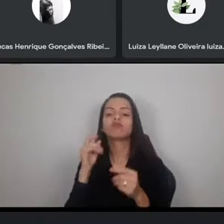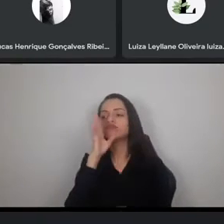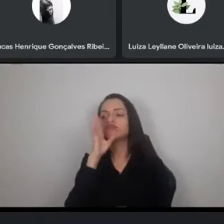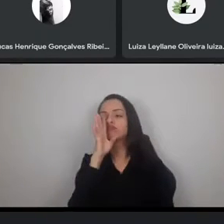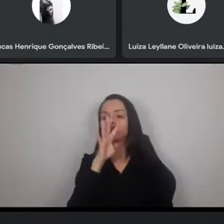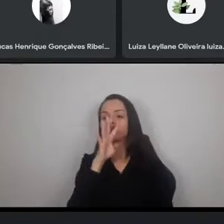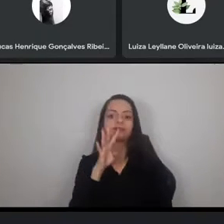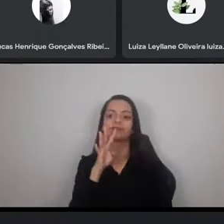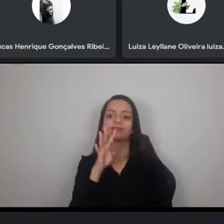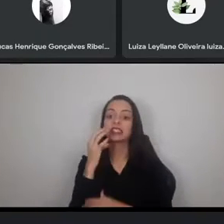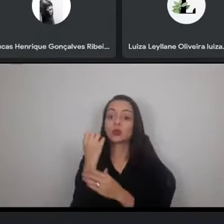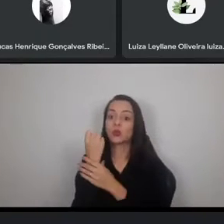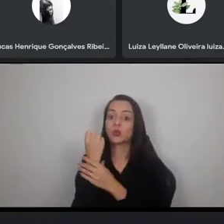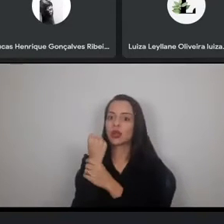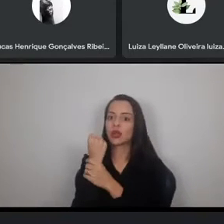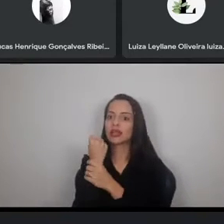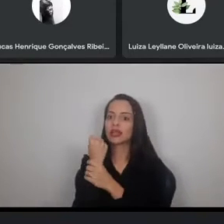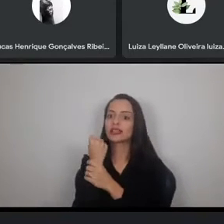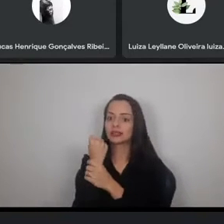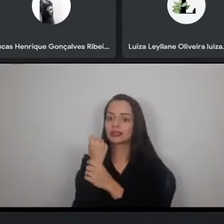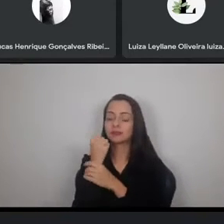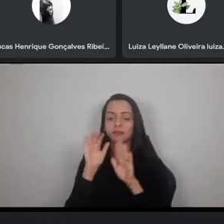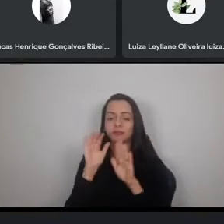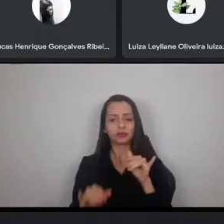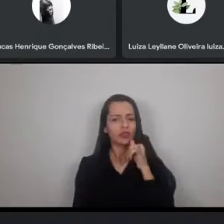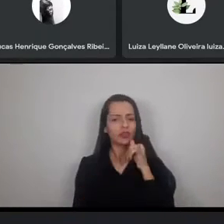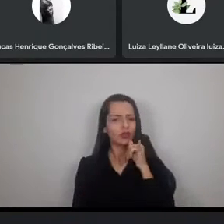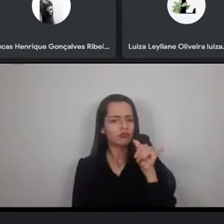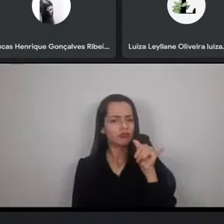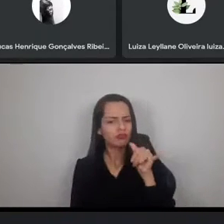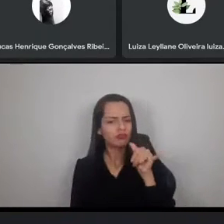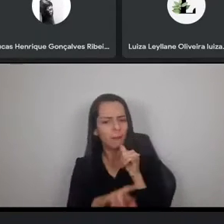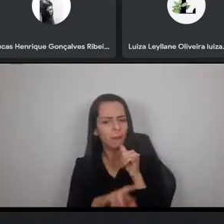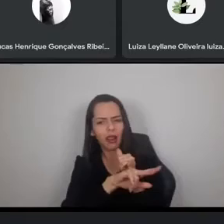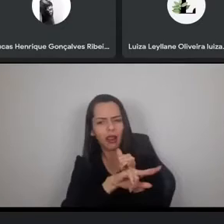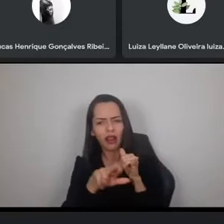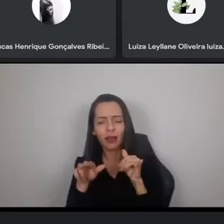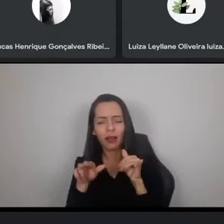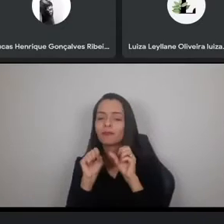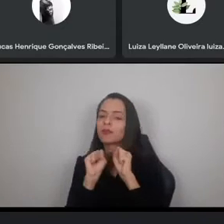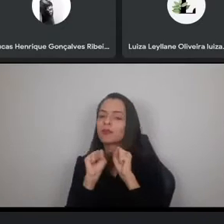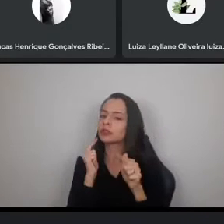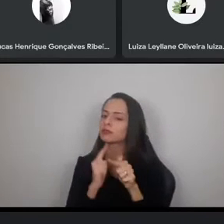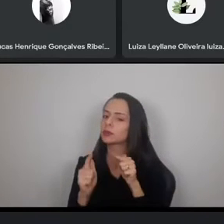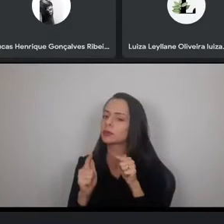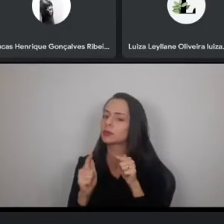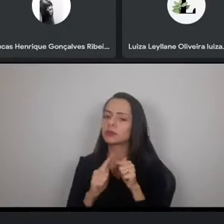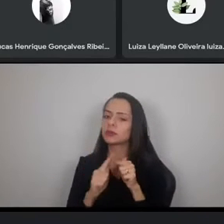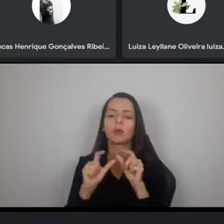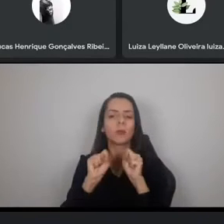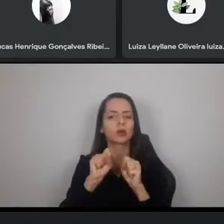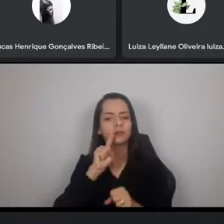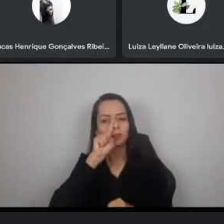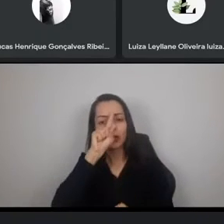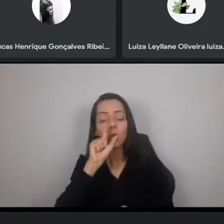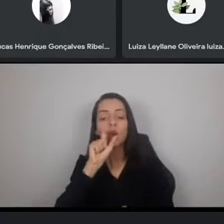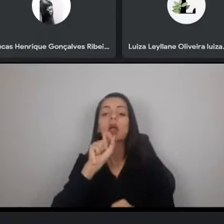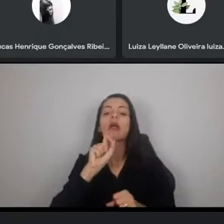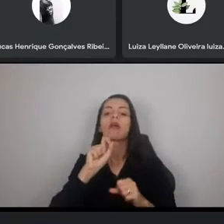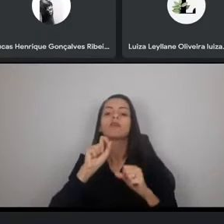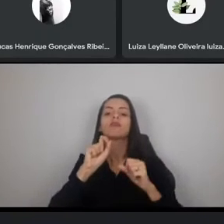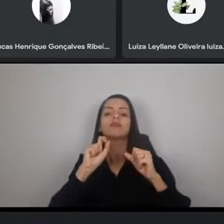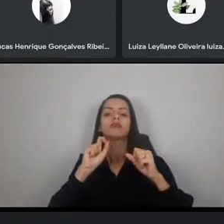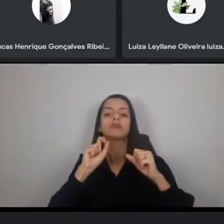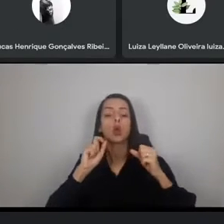A fonte de energia, ela pode provocar danos materiais, patrimoniais, pode também